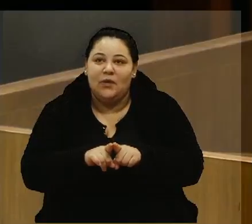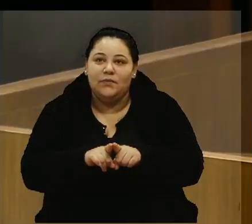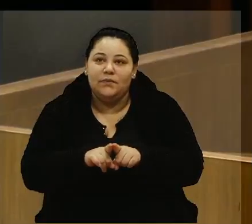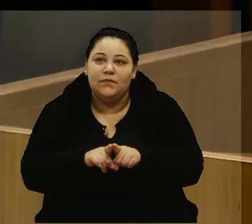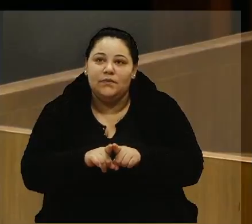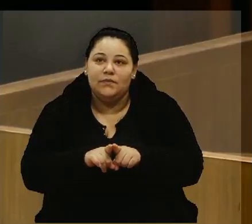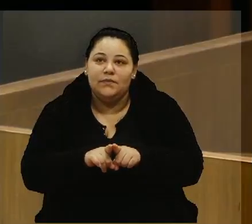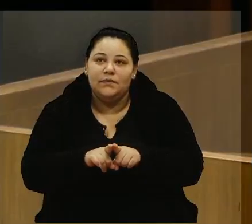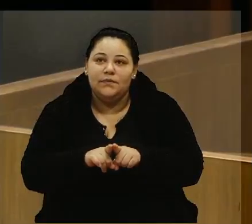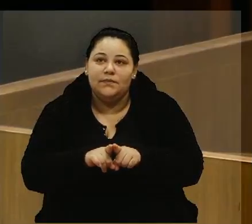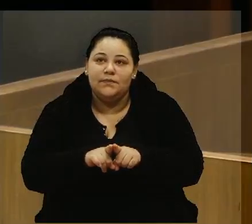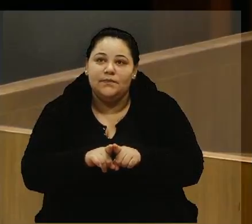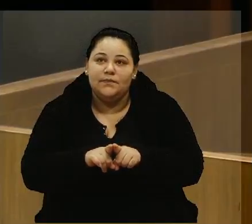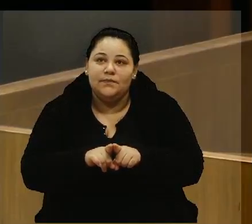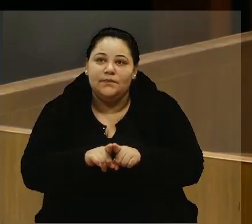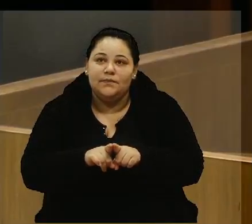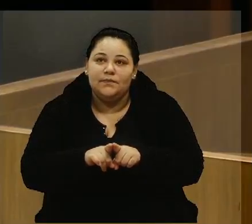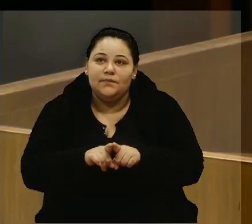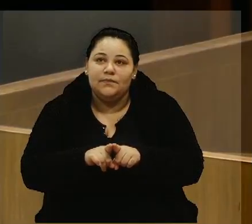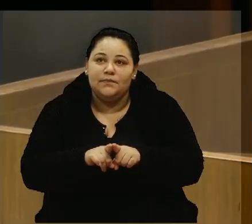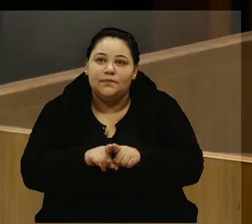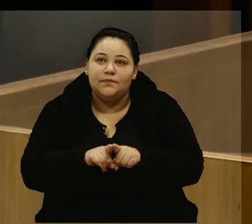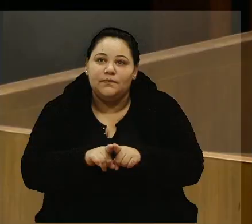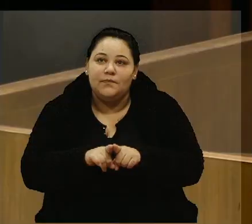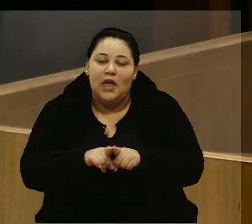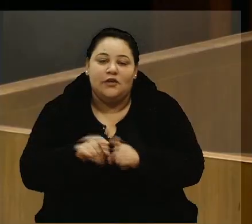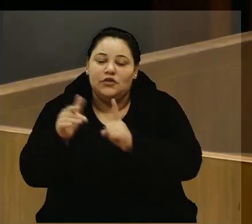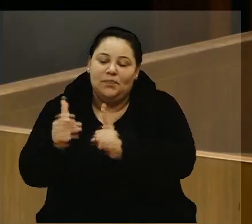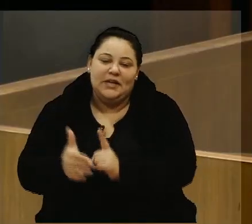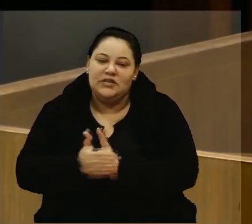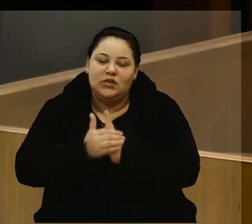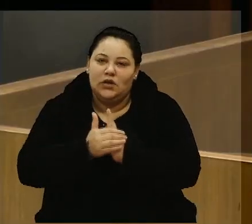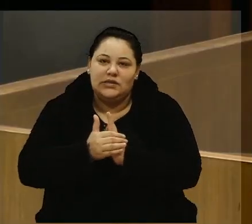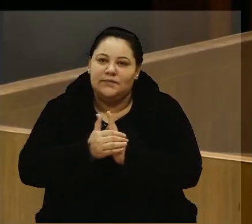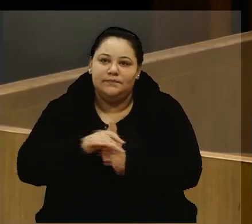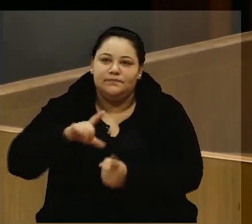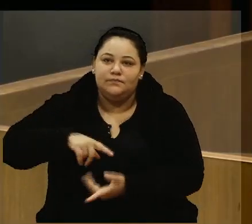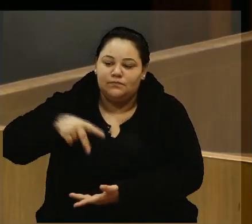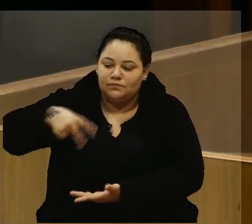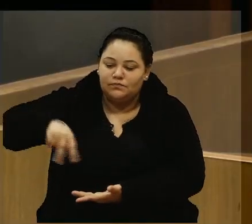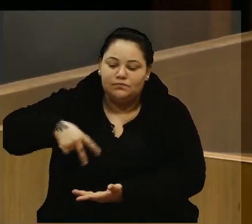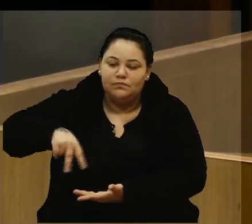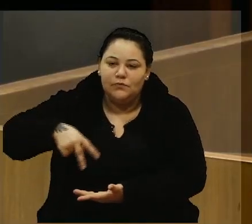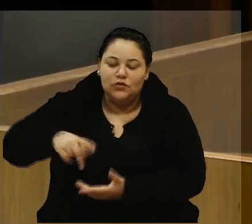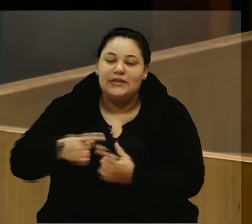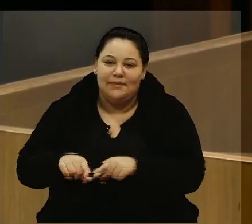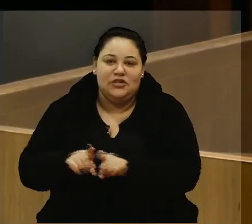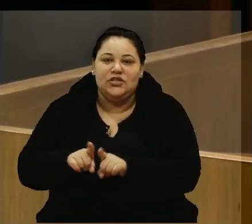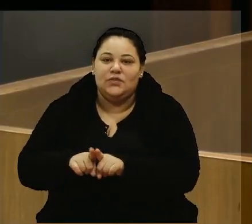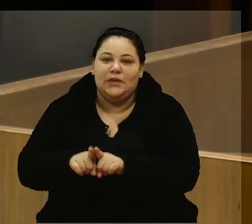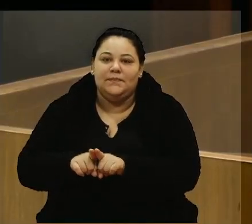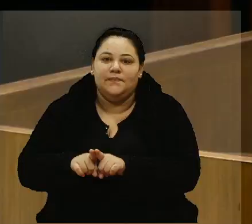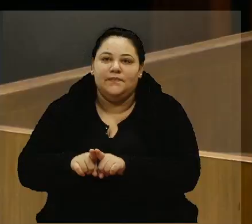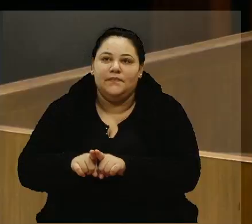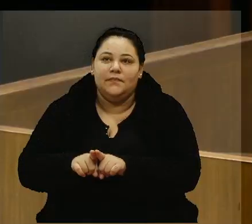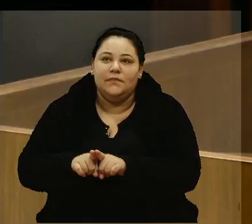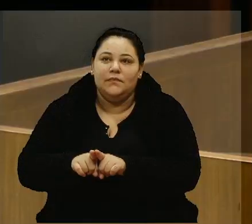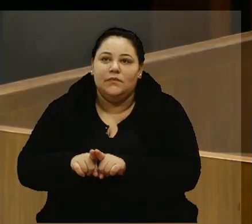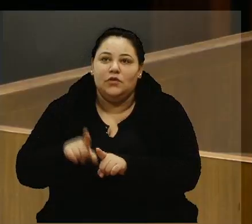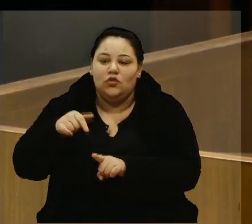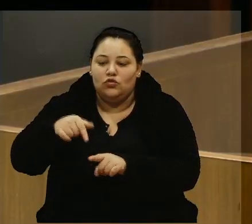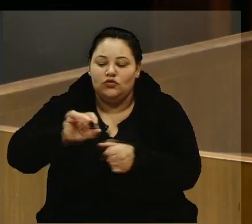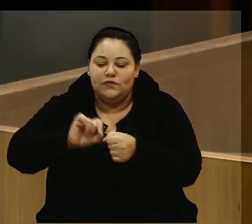que será um local para acolher a comunidade. Teremos também um baile lá, comemoração, né, onde o prefeito,